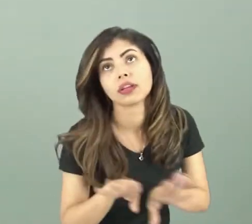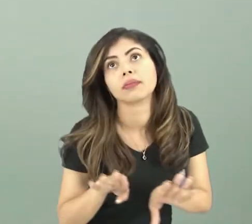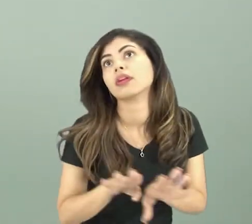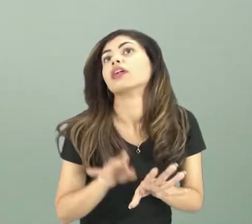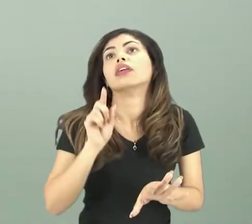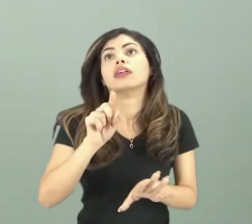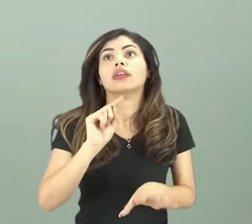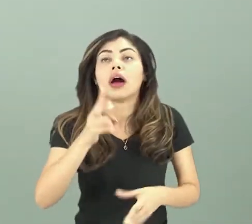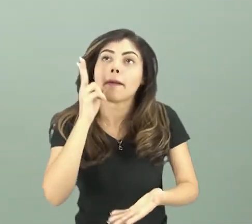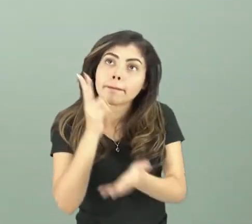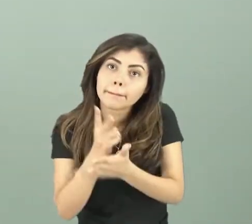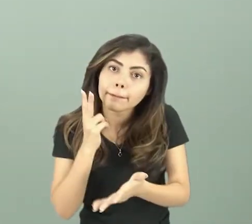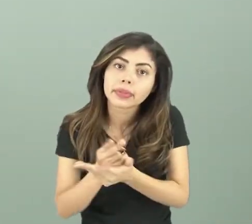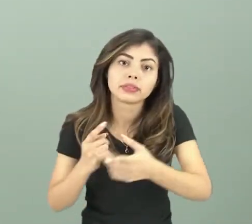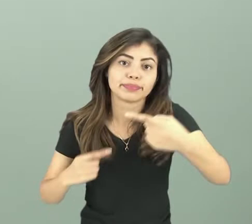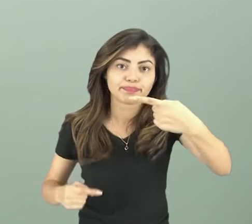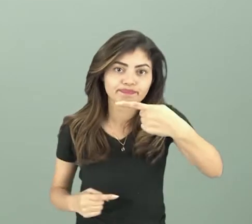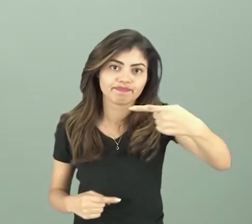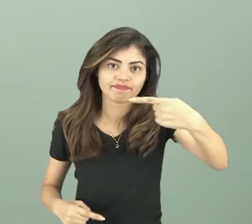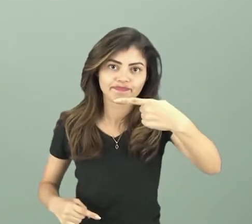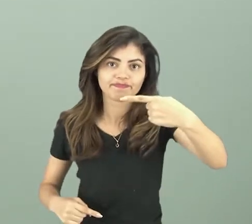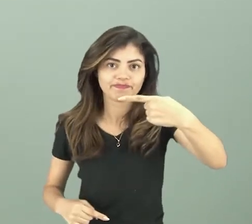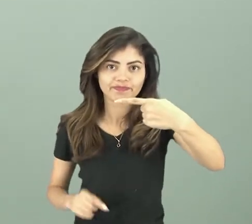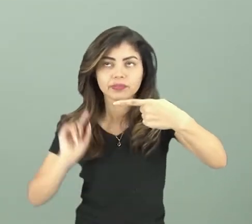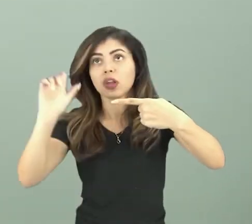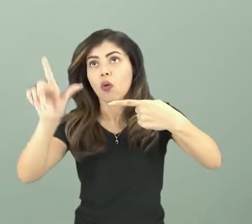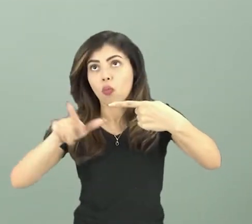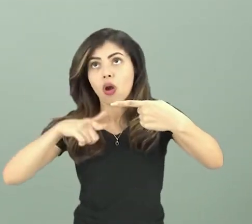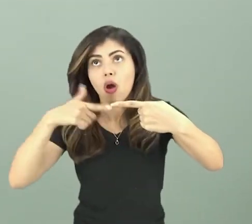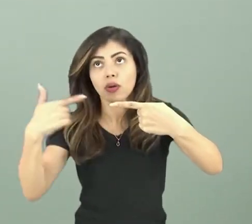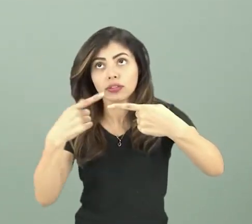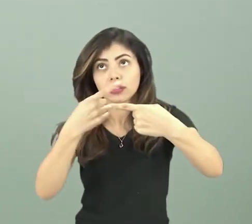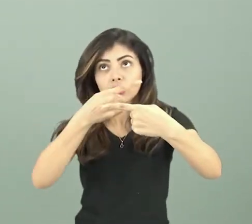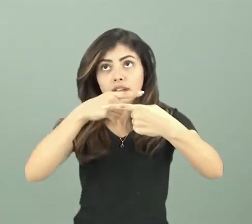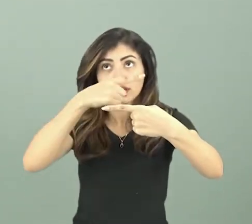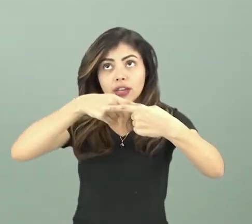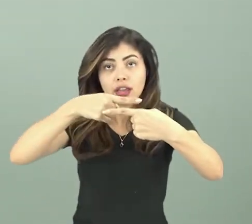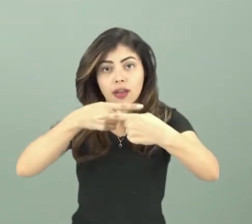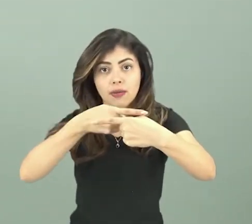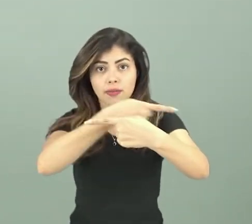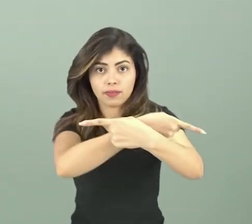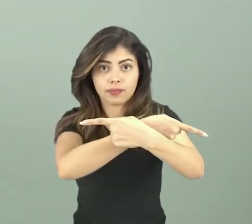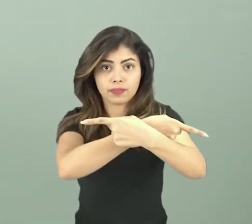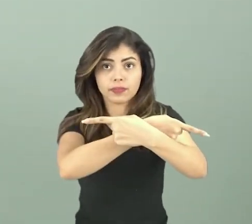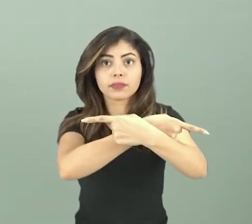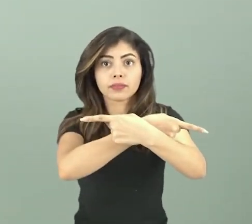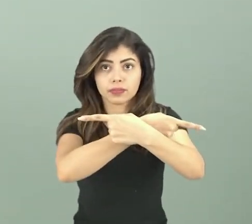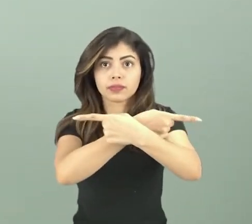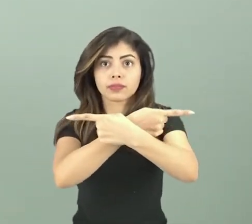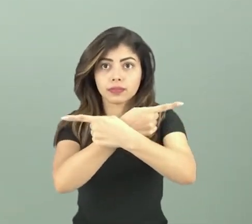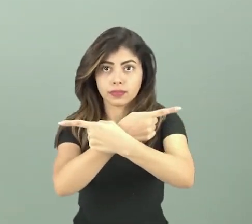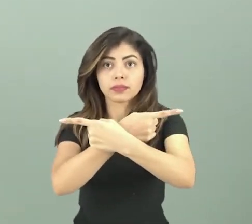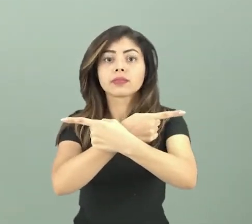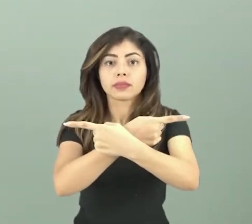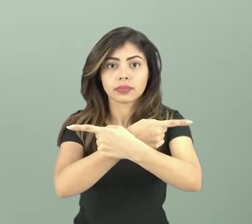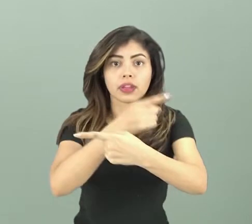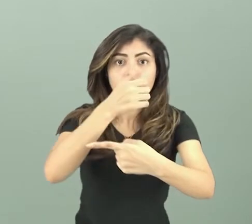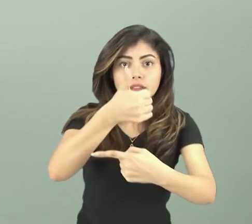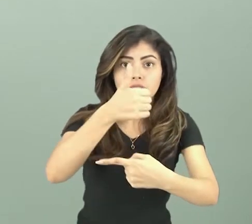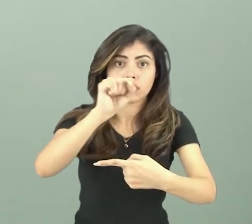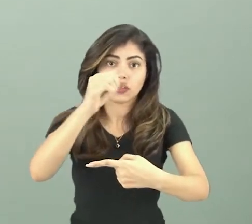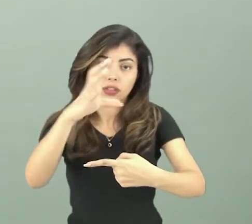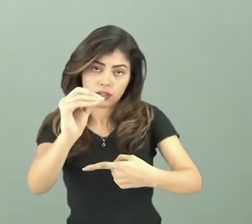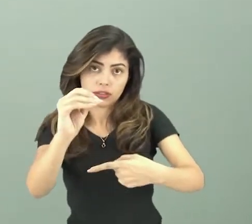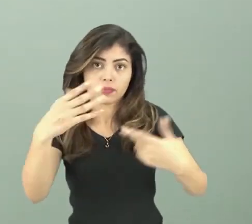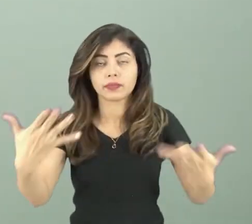seria, mesmo estando aqui, ele vir para uma outra direção, aqui. E aí a gente tem, então, um ângulo de 180